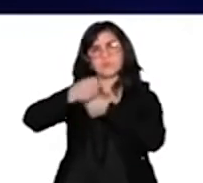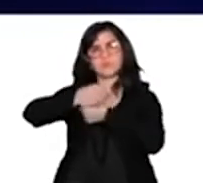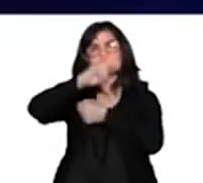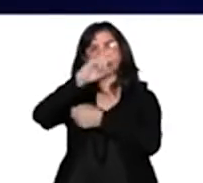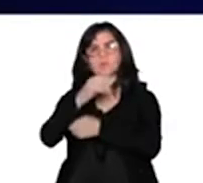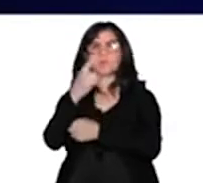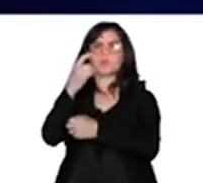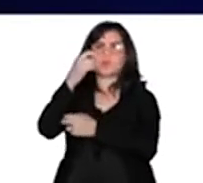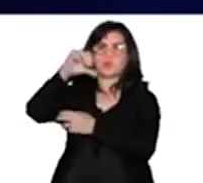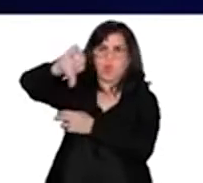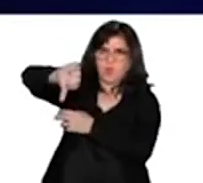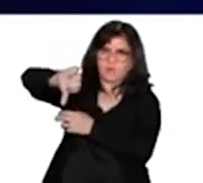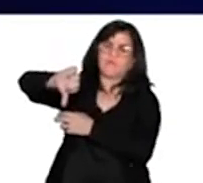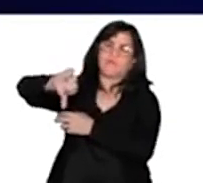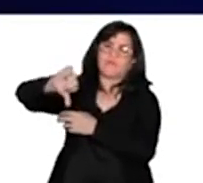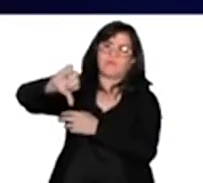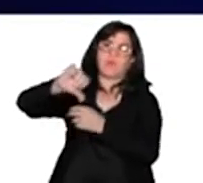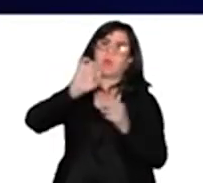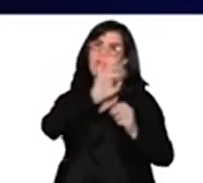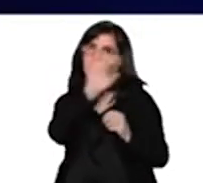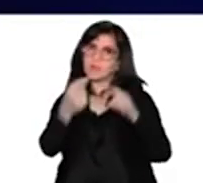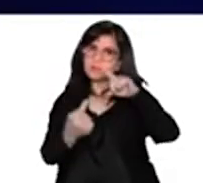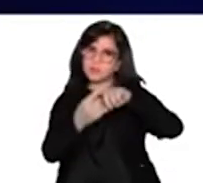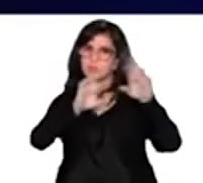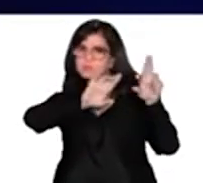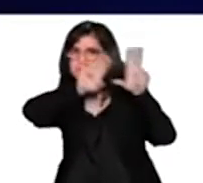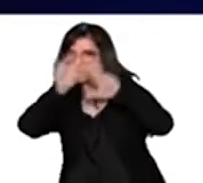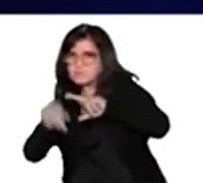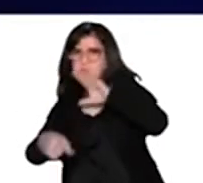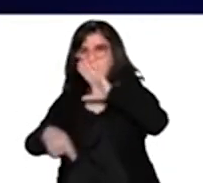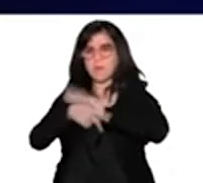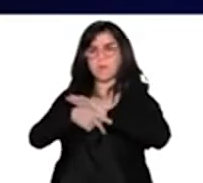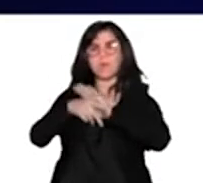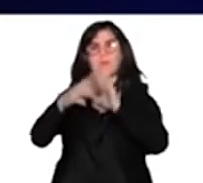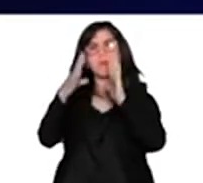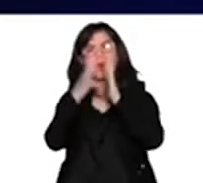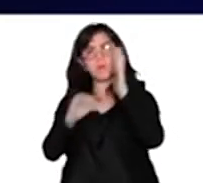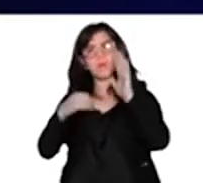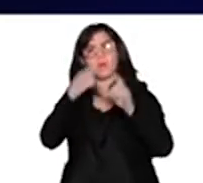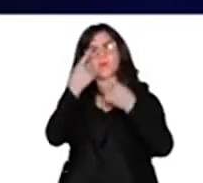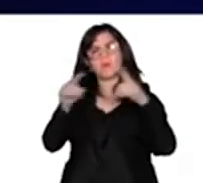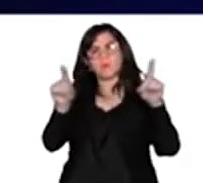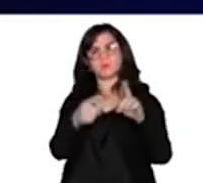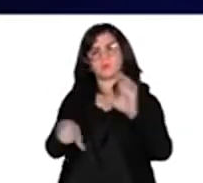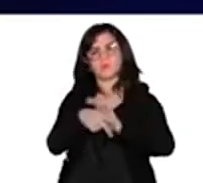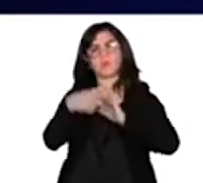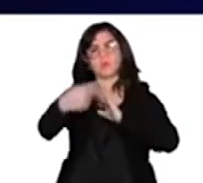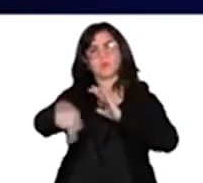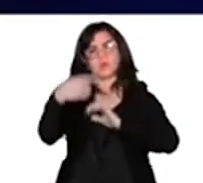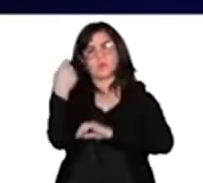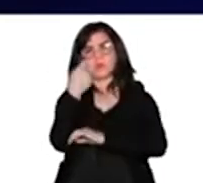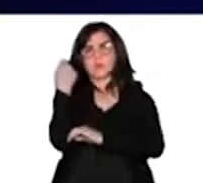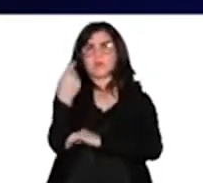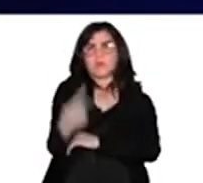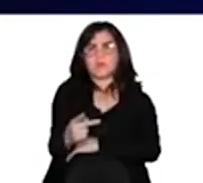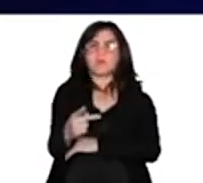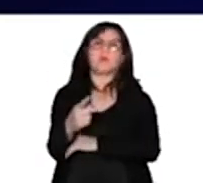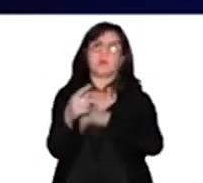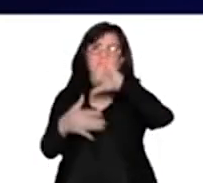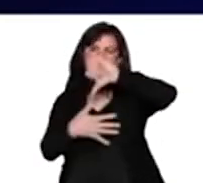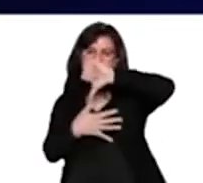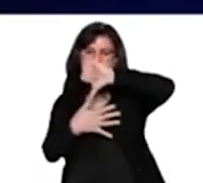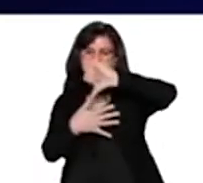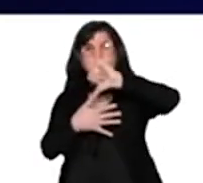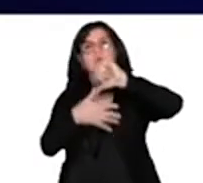2009. Cada peça usa de um ritmo ou gênero proveniente da música popular, folclórica, rio-grandense e latino-americana, com inspiração